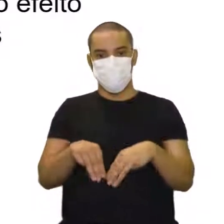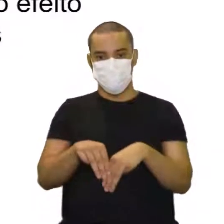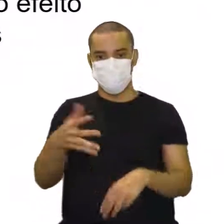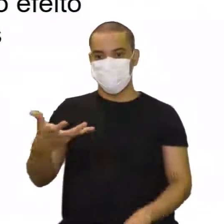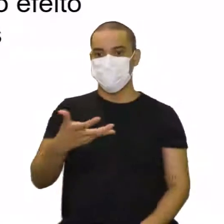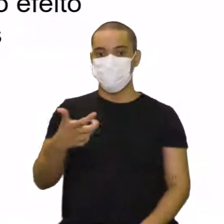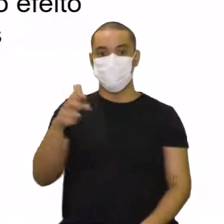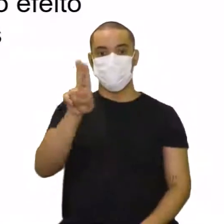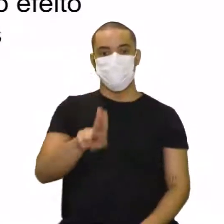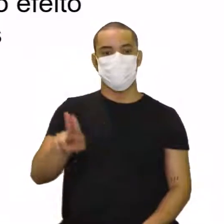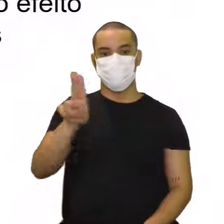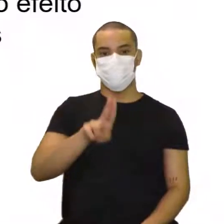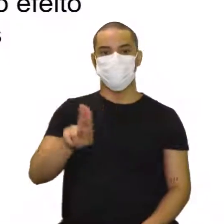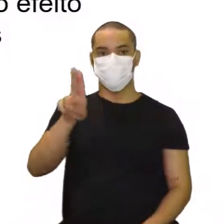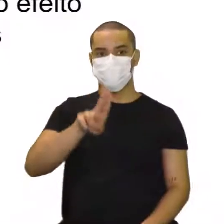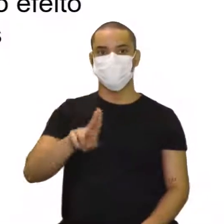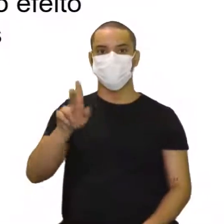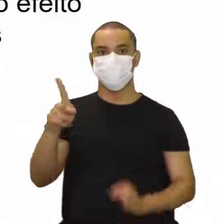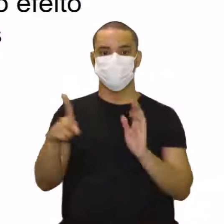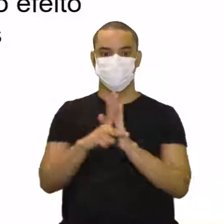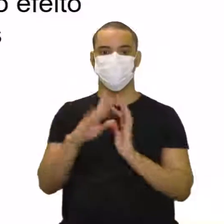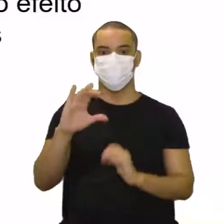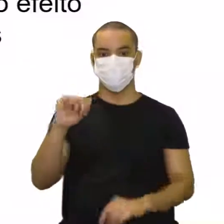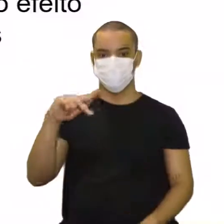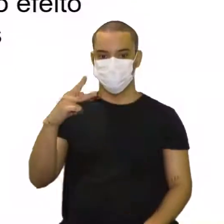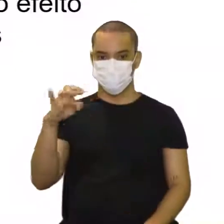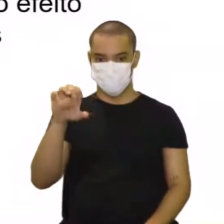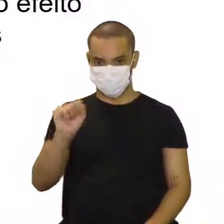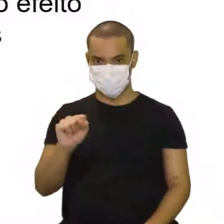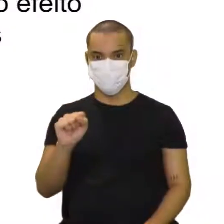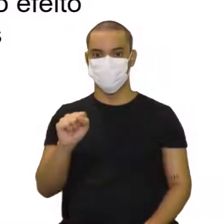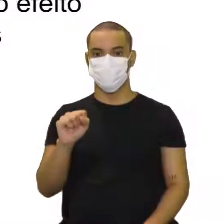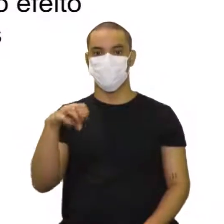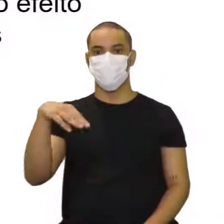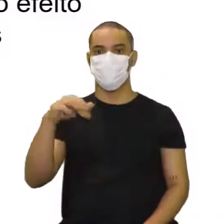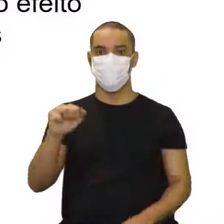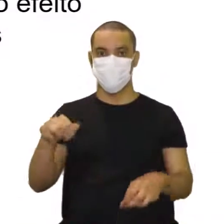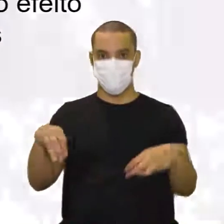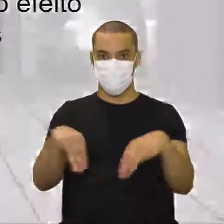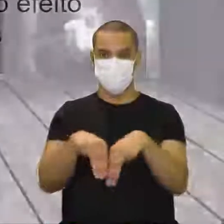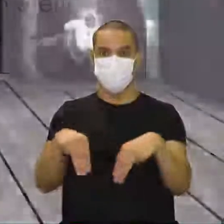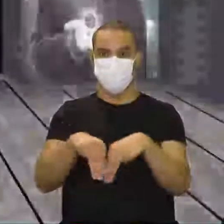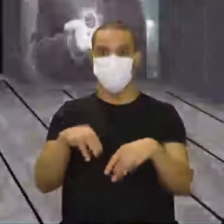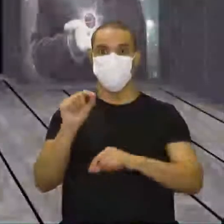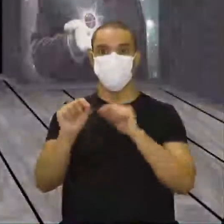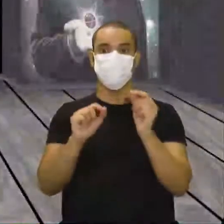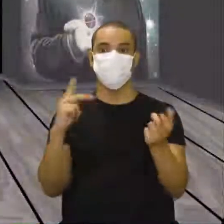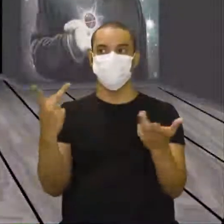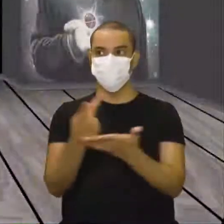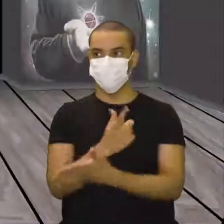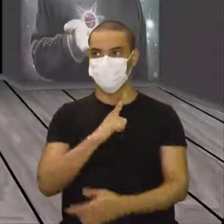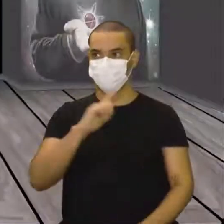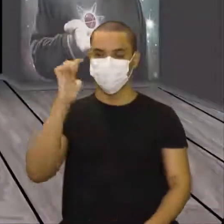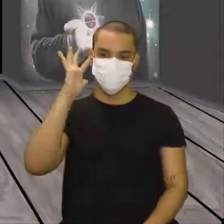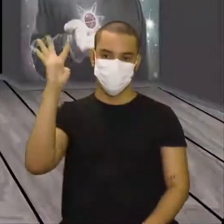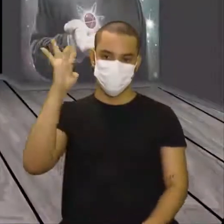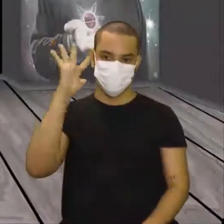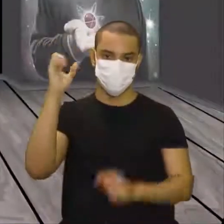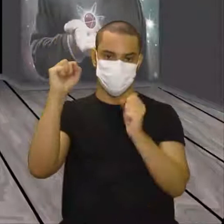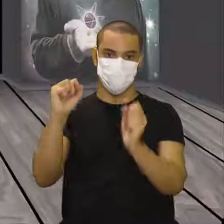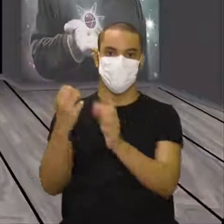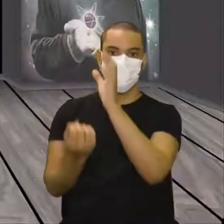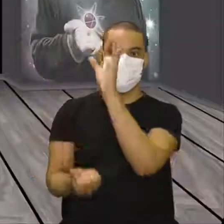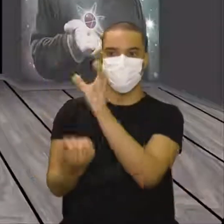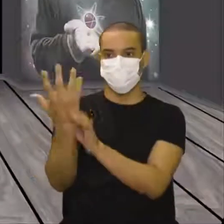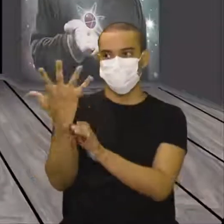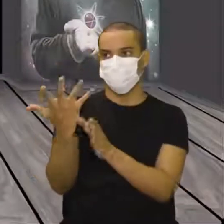acelerador usado pelos canhões magnéticos. Então, olha só, o que, que acontece? Uma teoria ela pode surgir